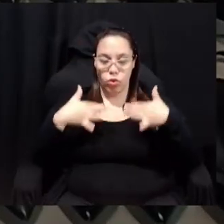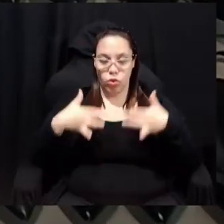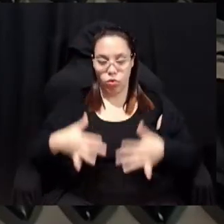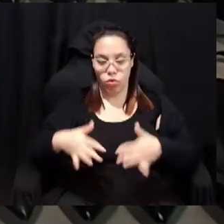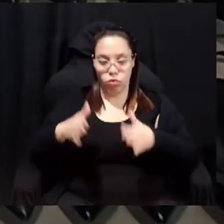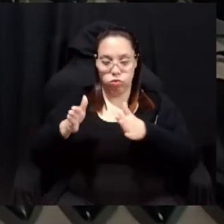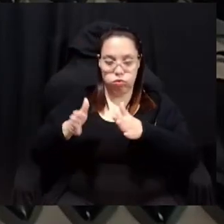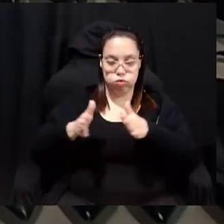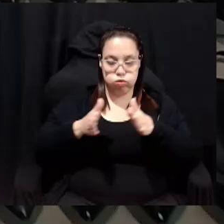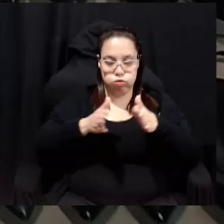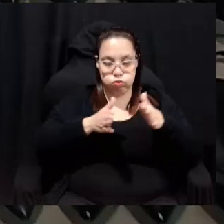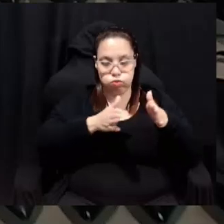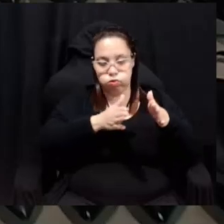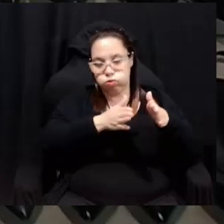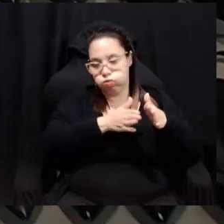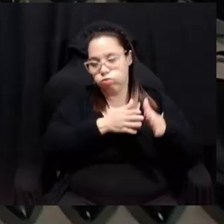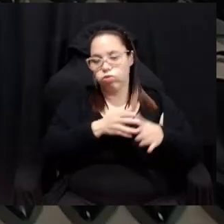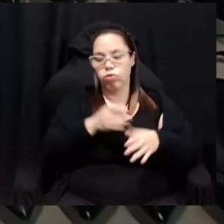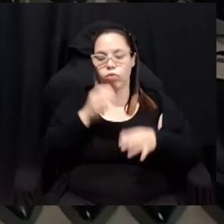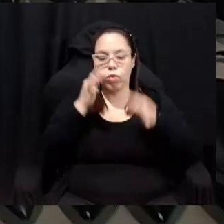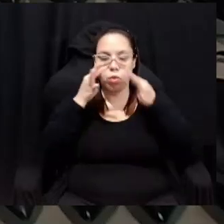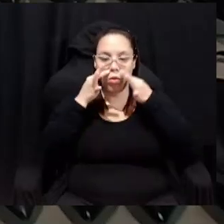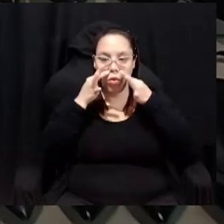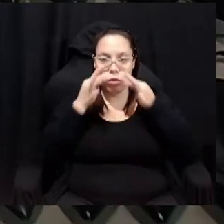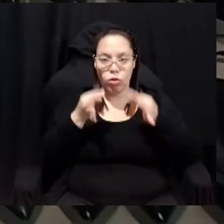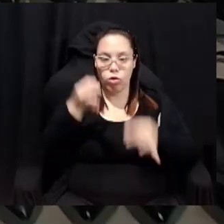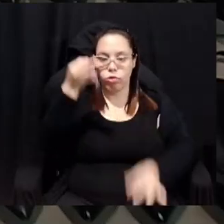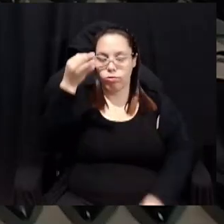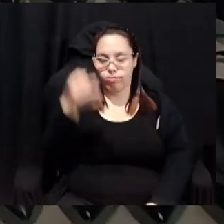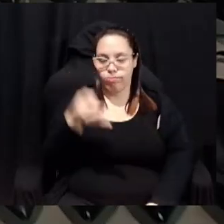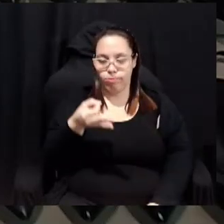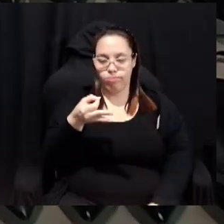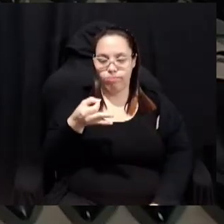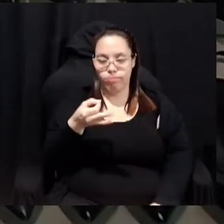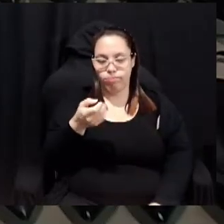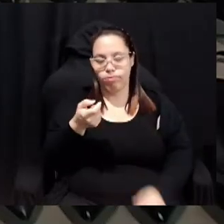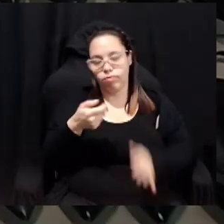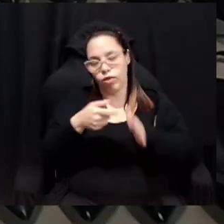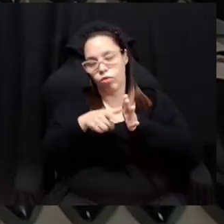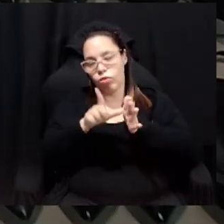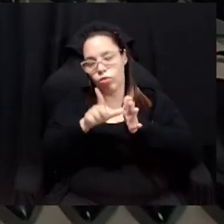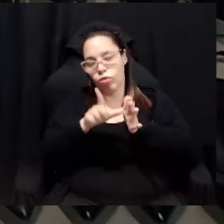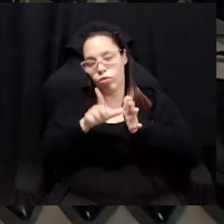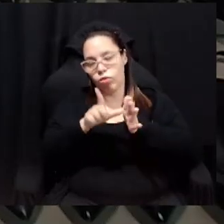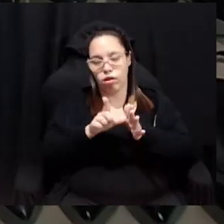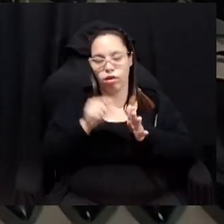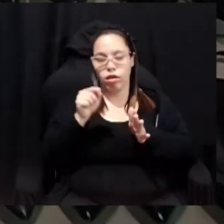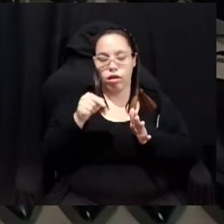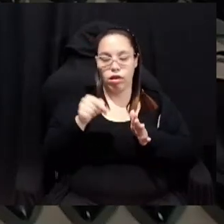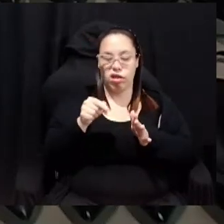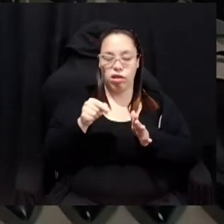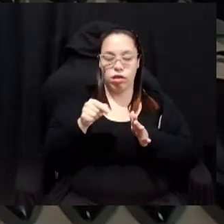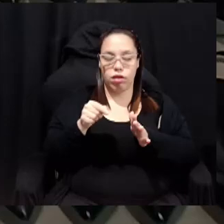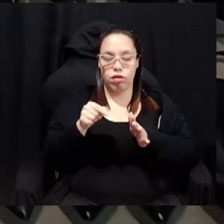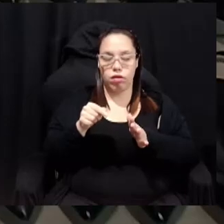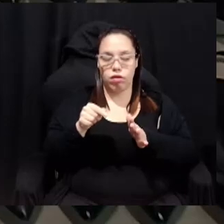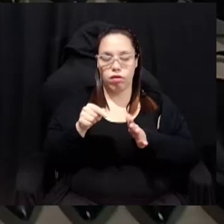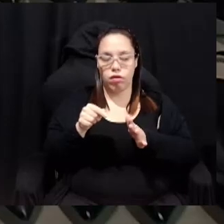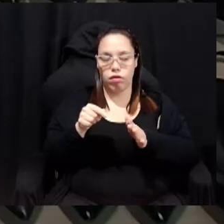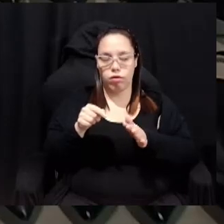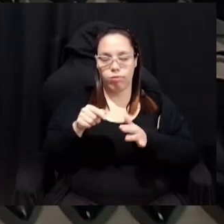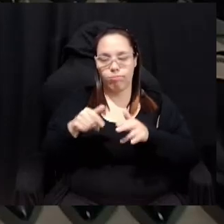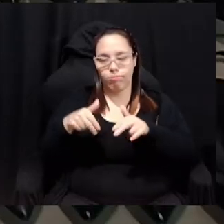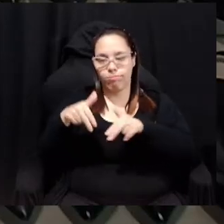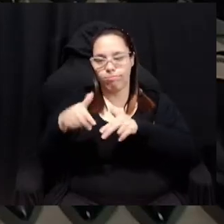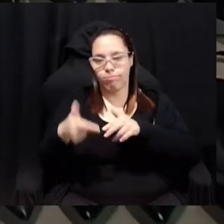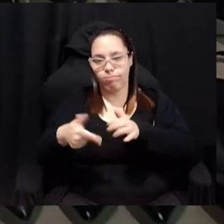olhar muito mais assertivo e um pouquinho antes, né? Eu falo que aqui eu estou um passo antes do que eu tinha